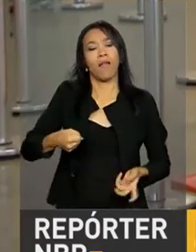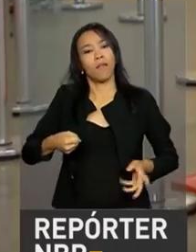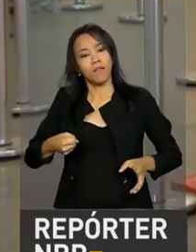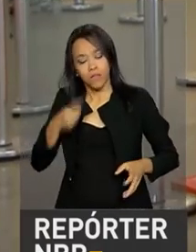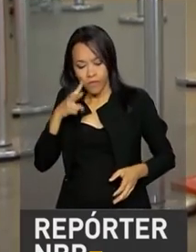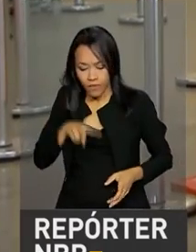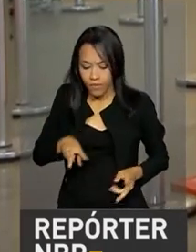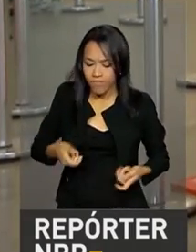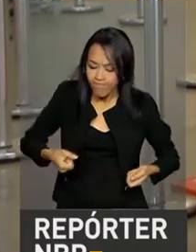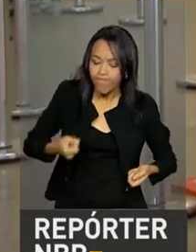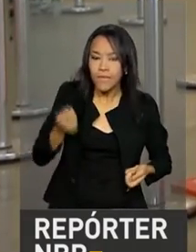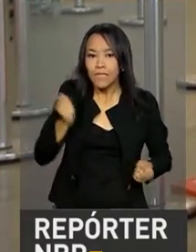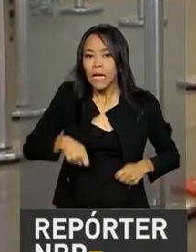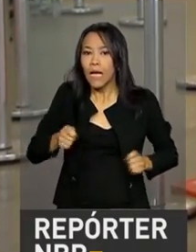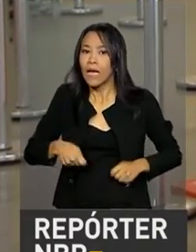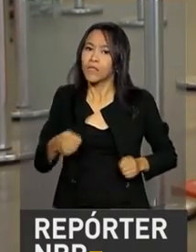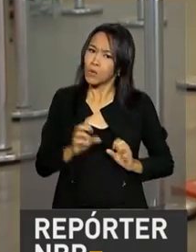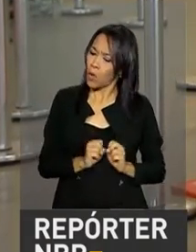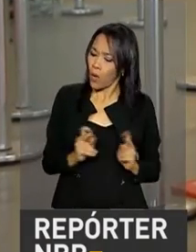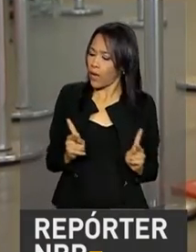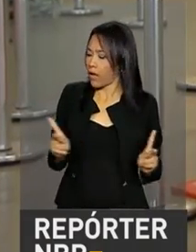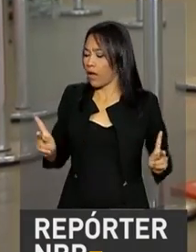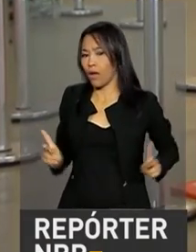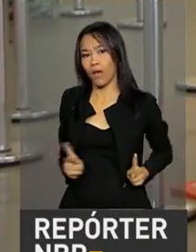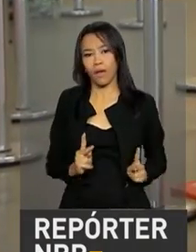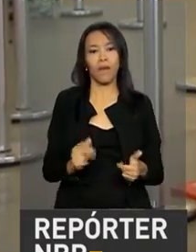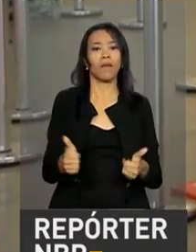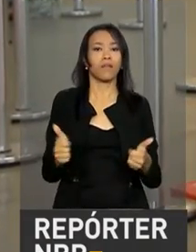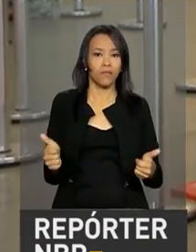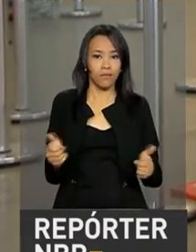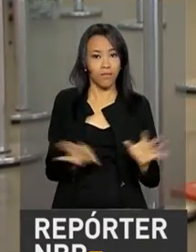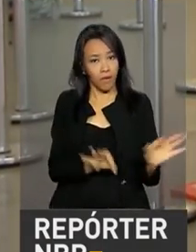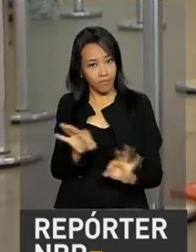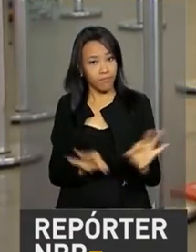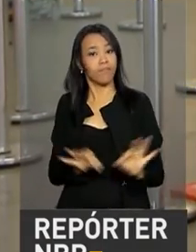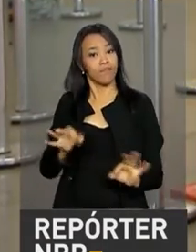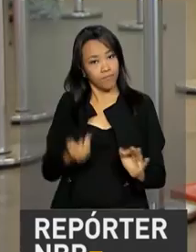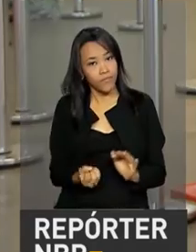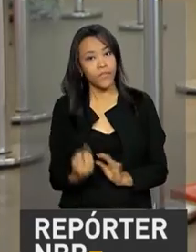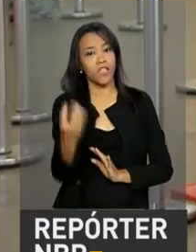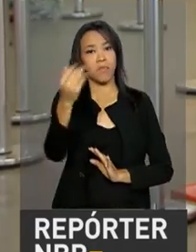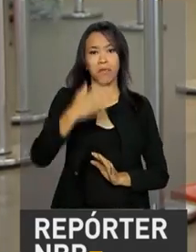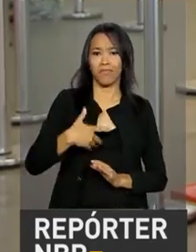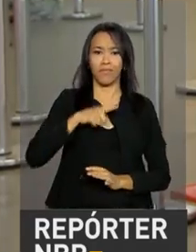condições da viagem está tudo ok fazer os últimos ajustes mesmo para não ter nenhum contratempo